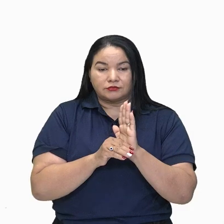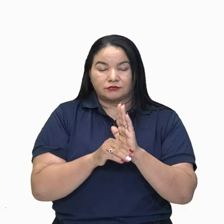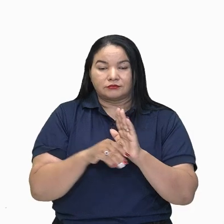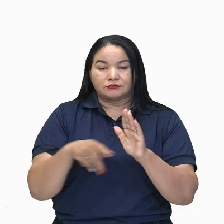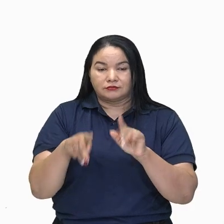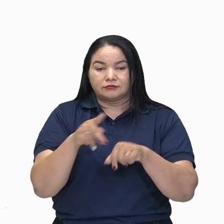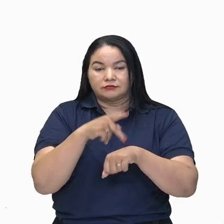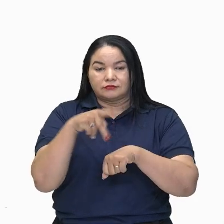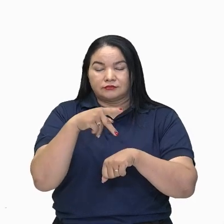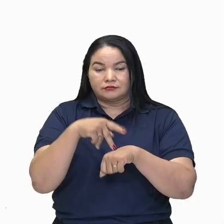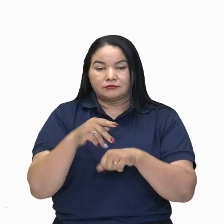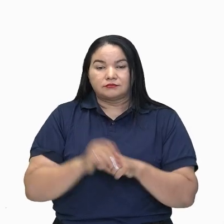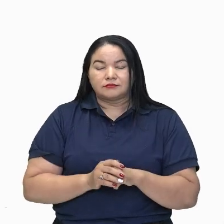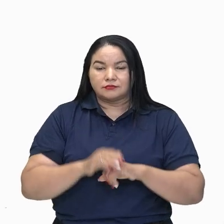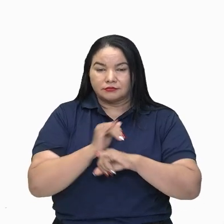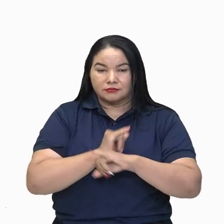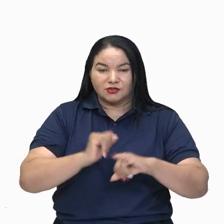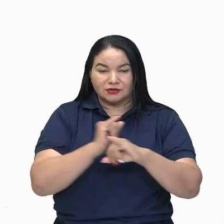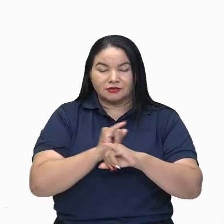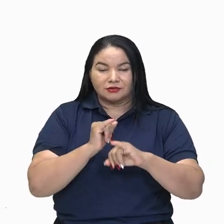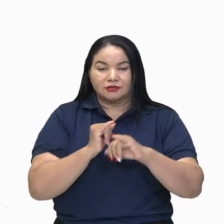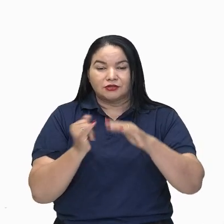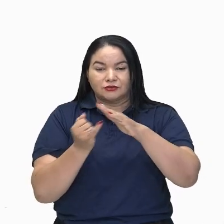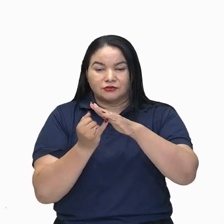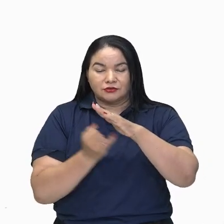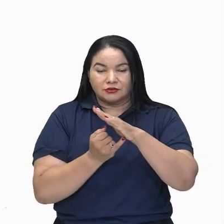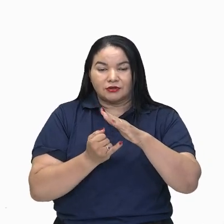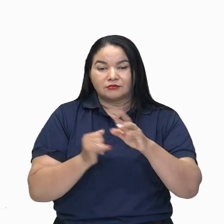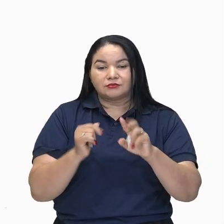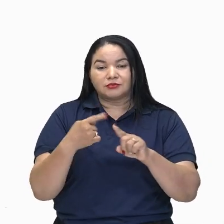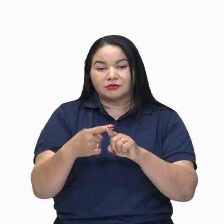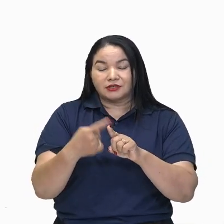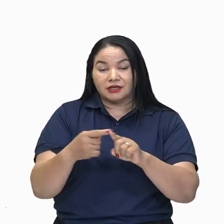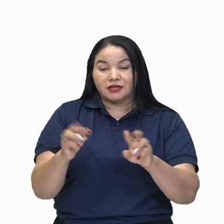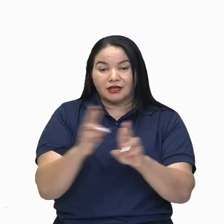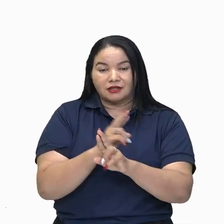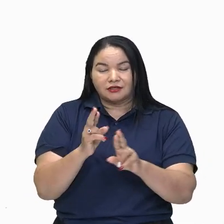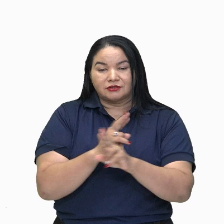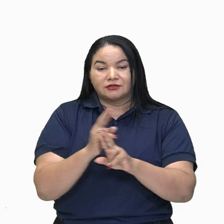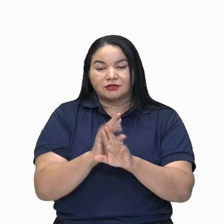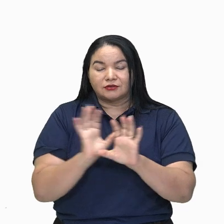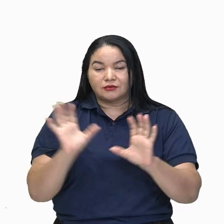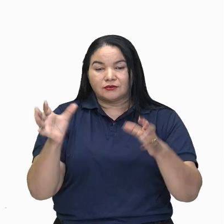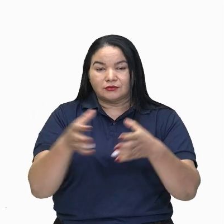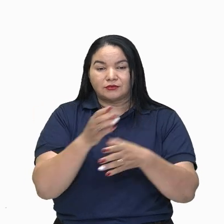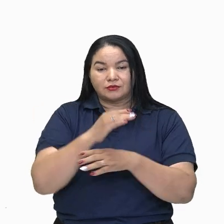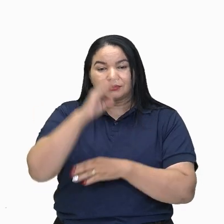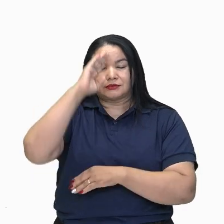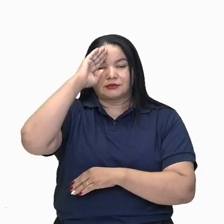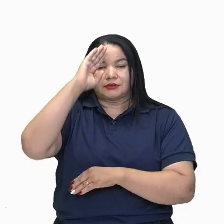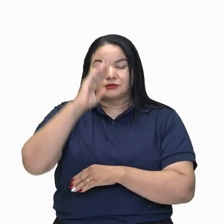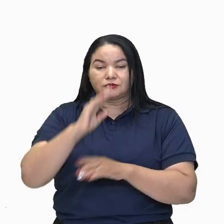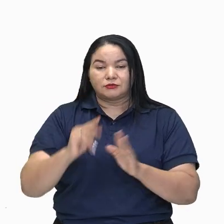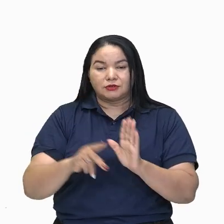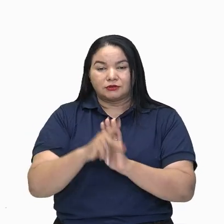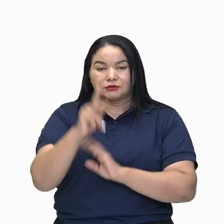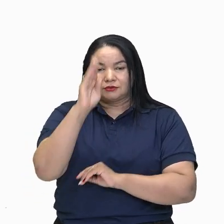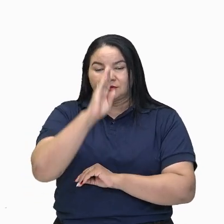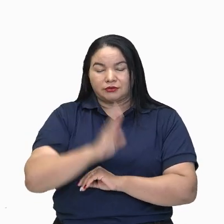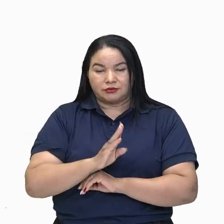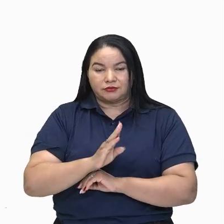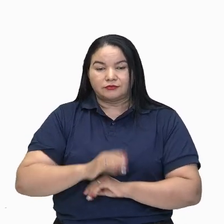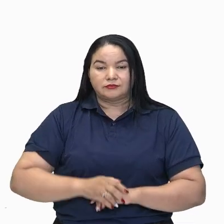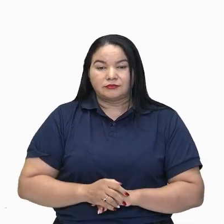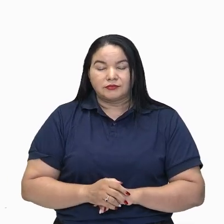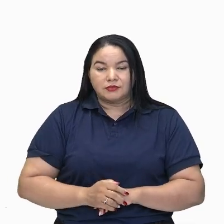ela é institucional porque ela está relacionada às Forças Armadas do Brasil, né? Então, é uma